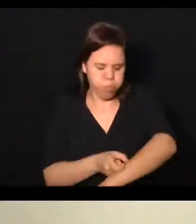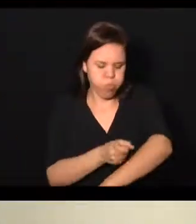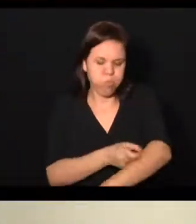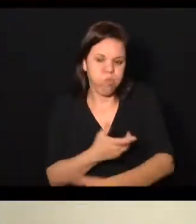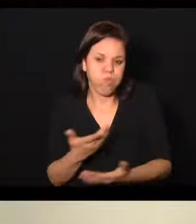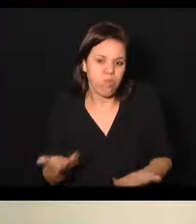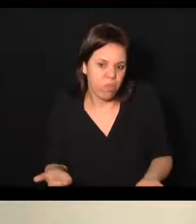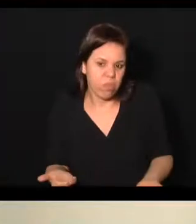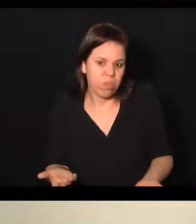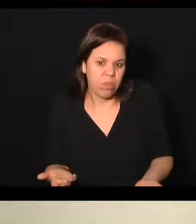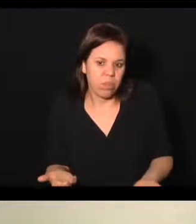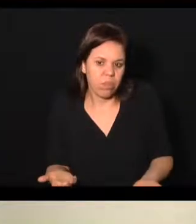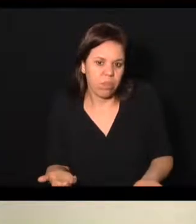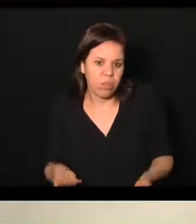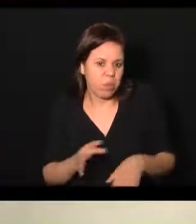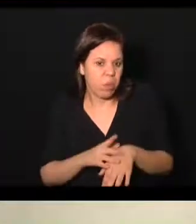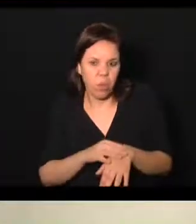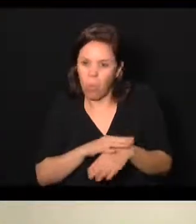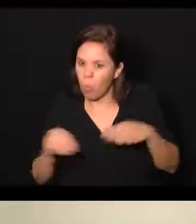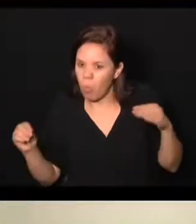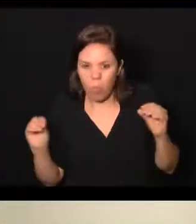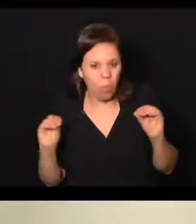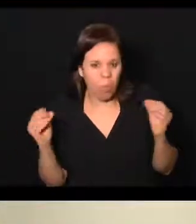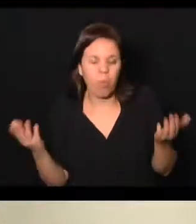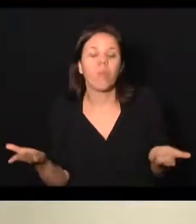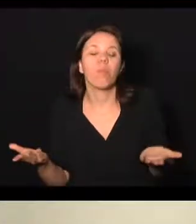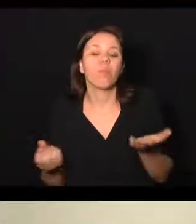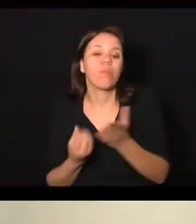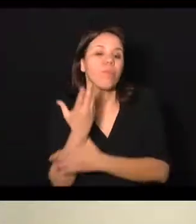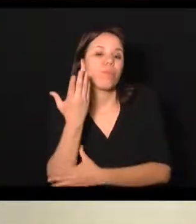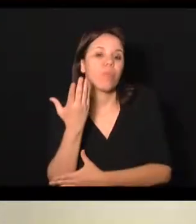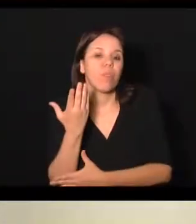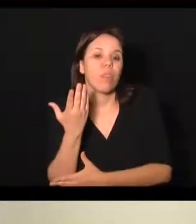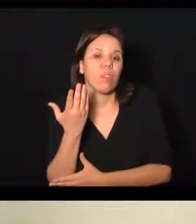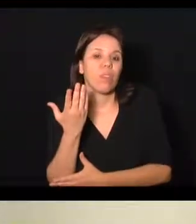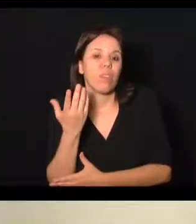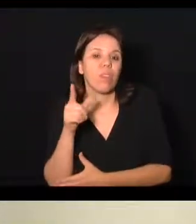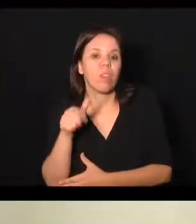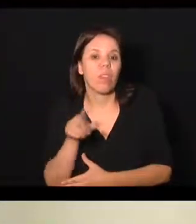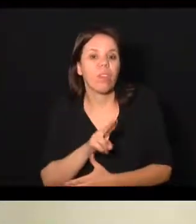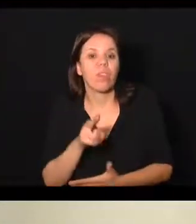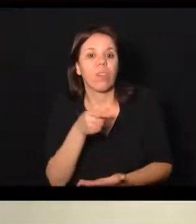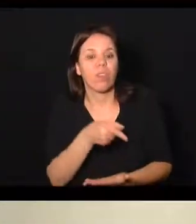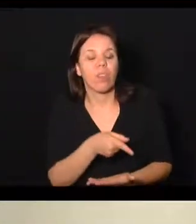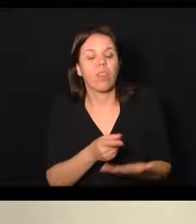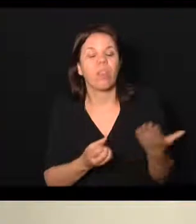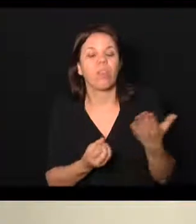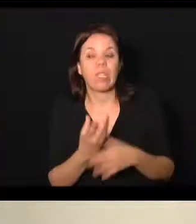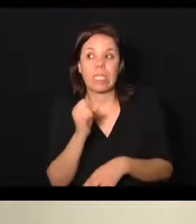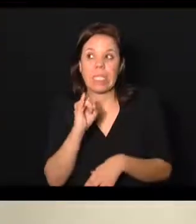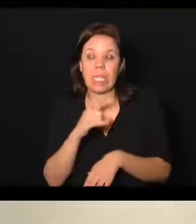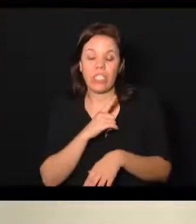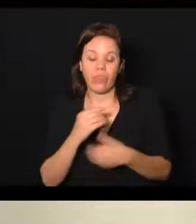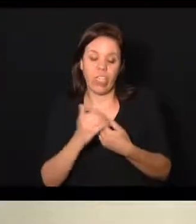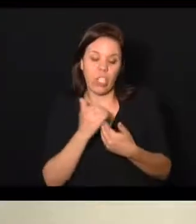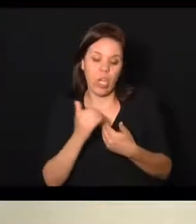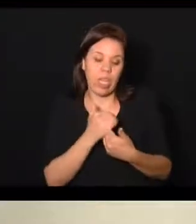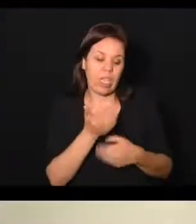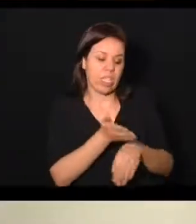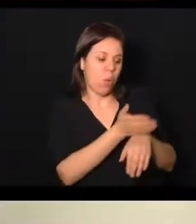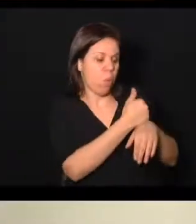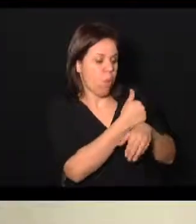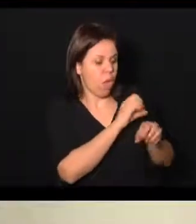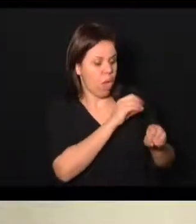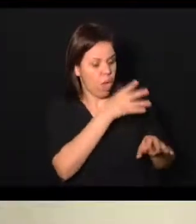surge uma cicatriz que não sara e de repente ela não sabe que por trás daquilo, se ela tivesse uma orientação, se houvesse